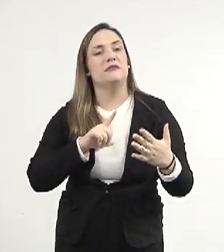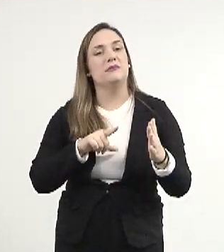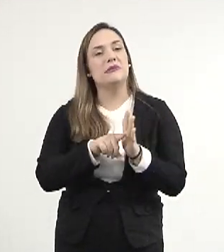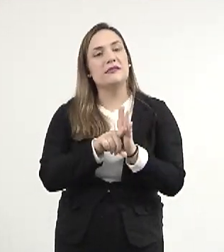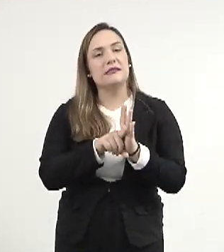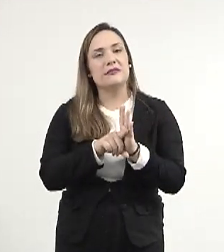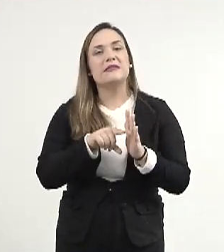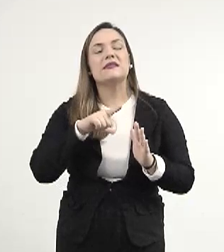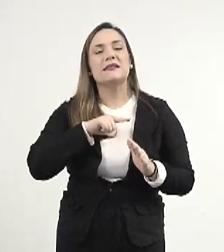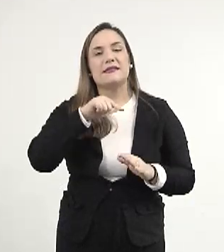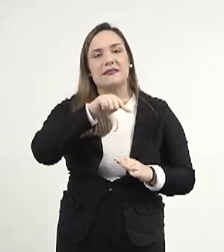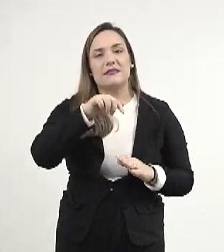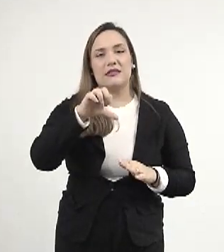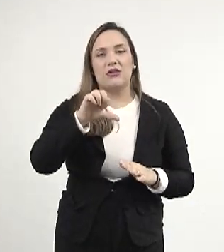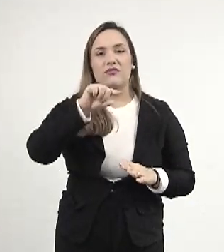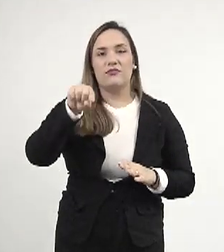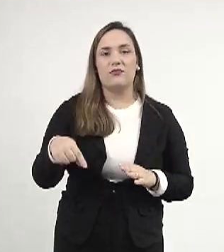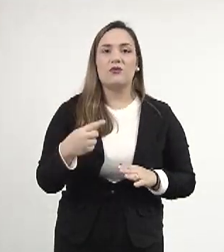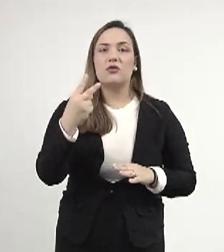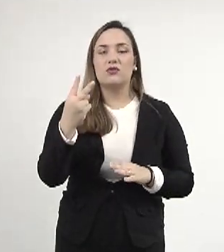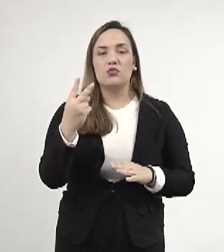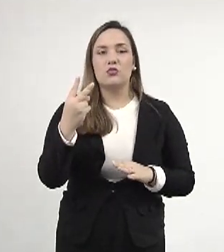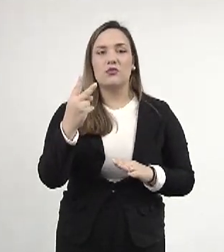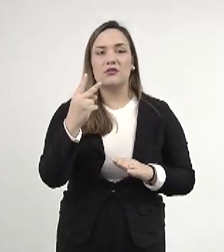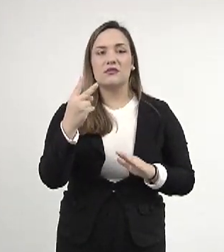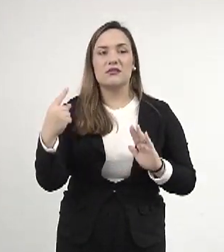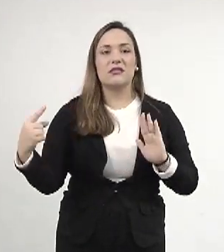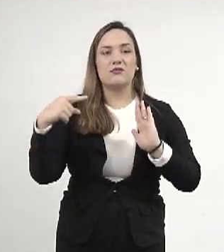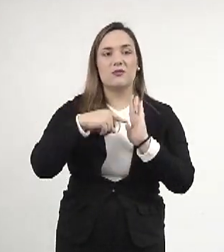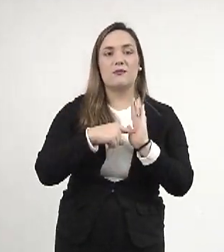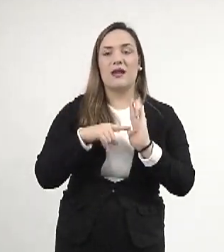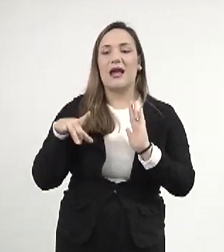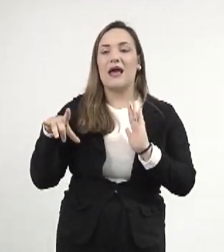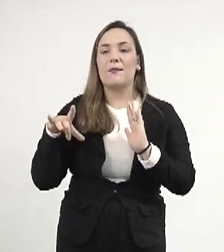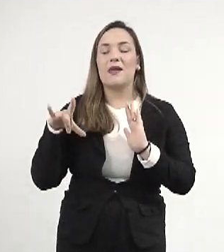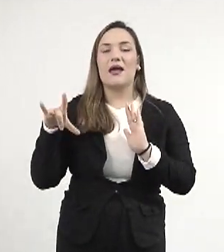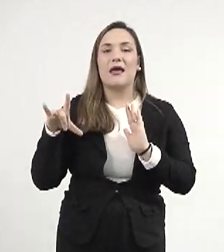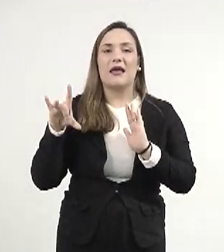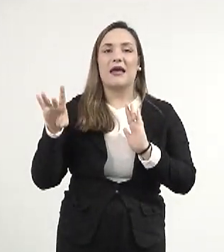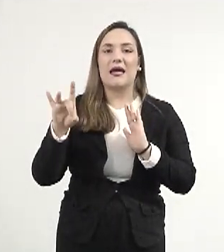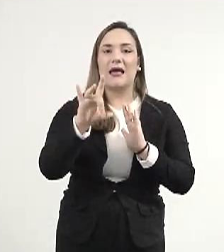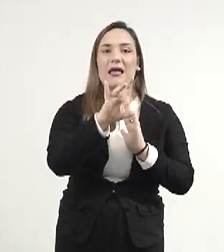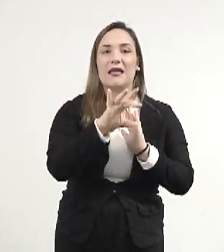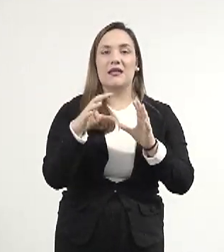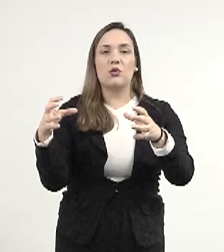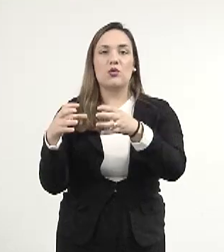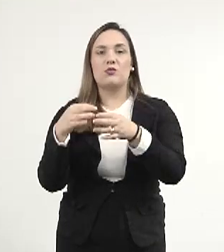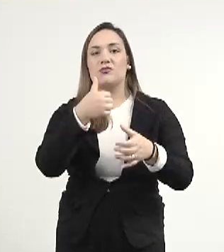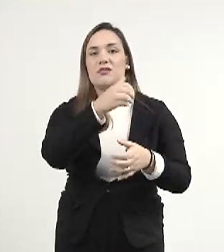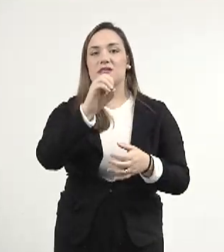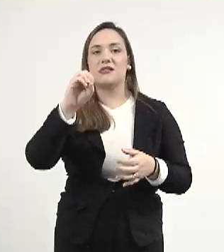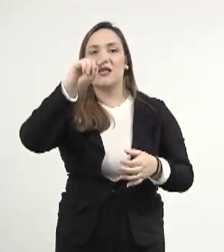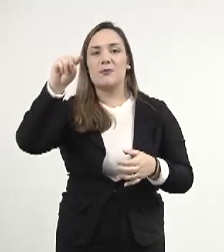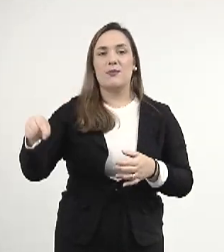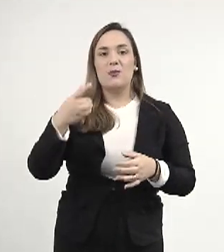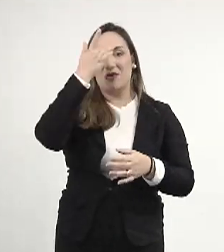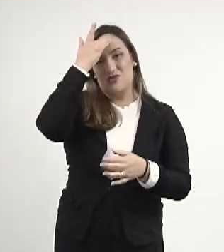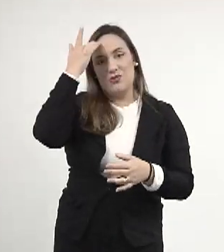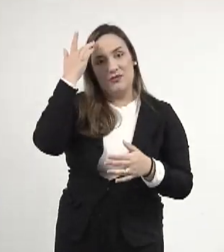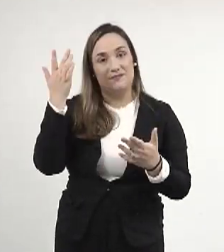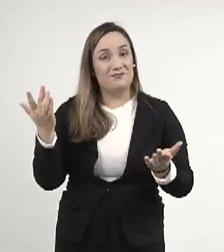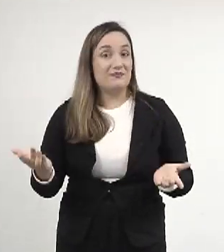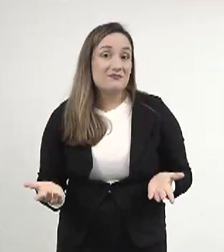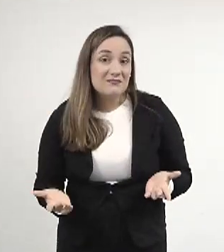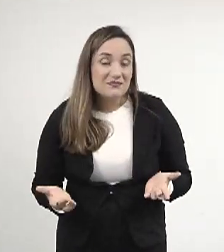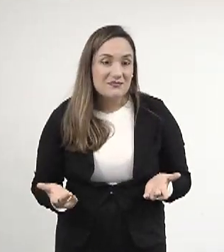de 79,2 ocorrências para cada 100 mil habitantes. É um índice,